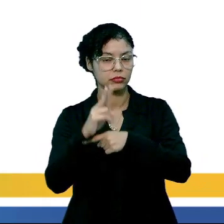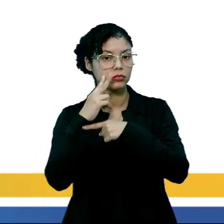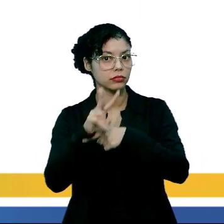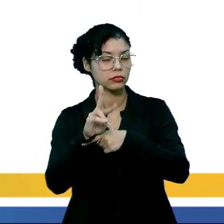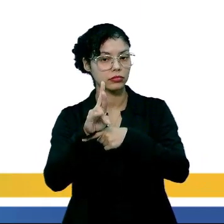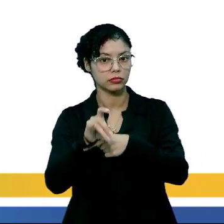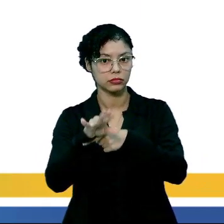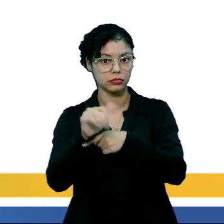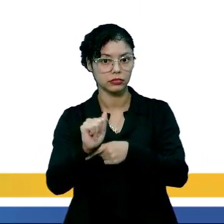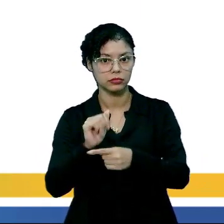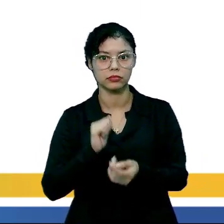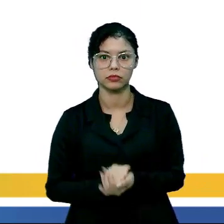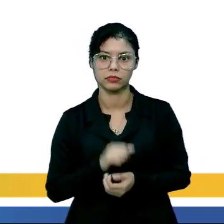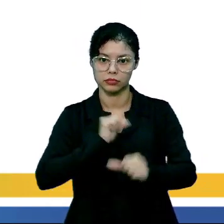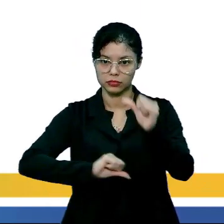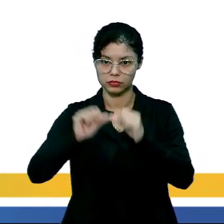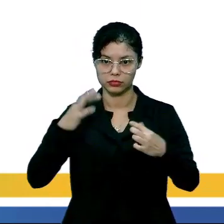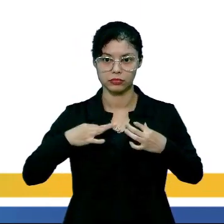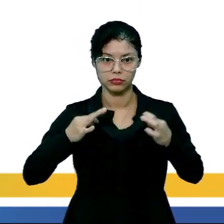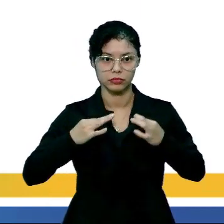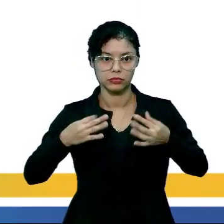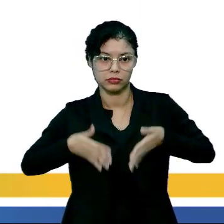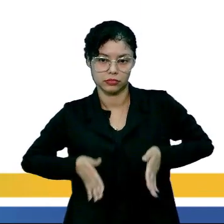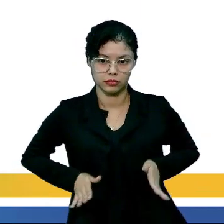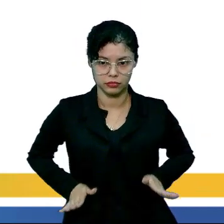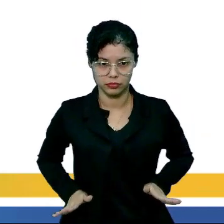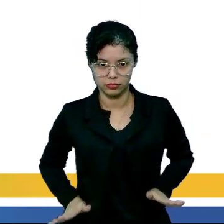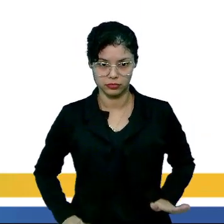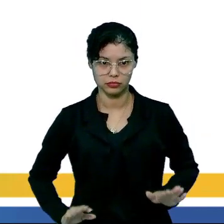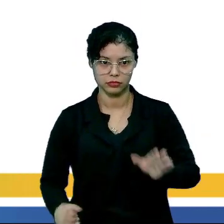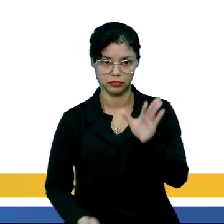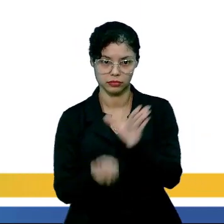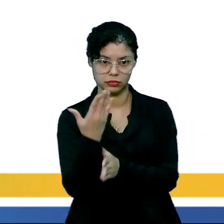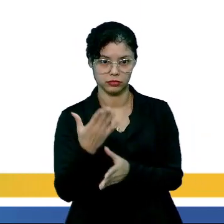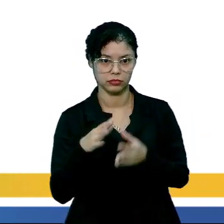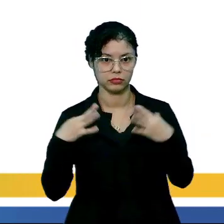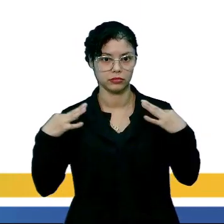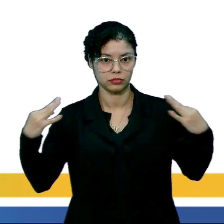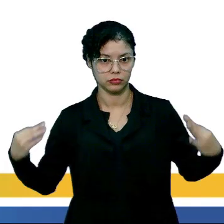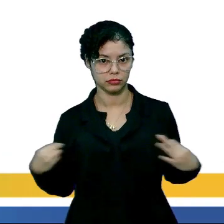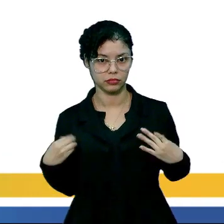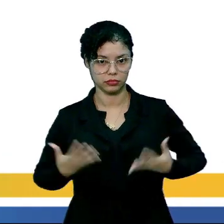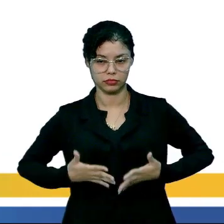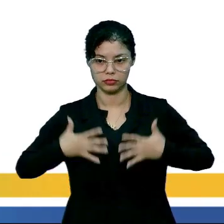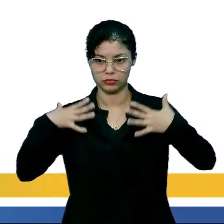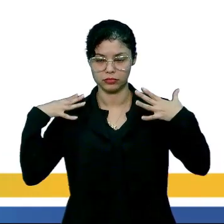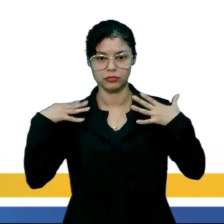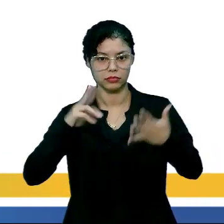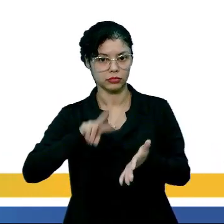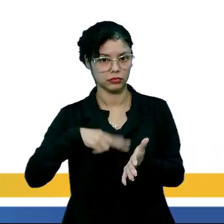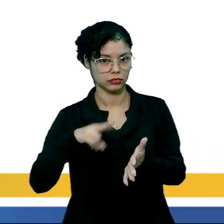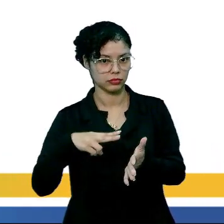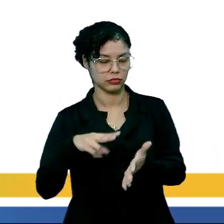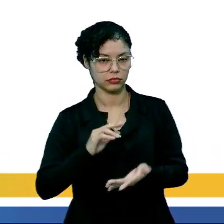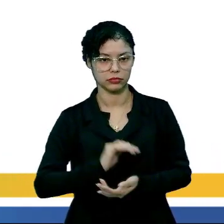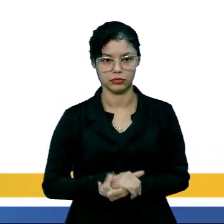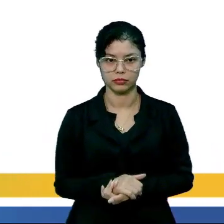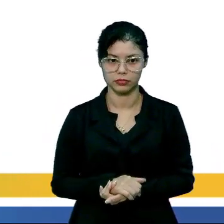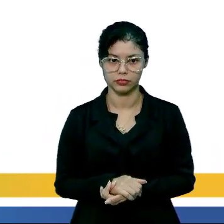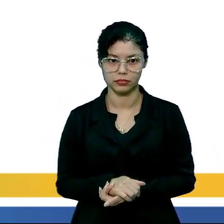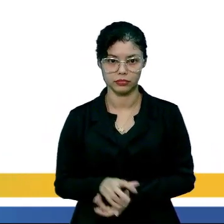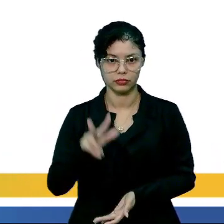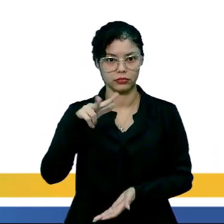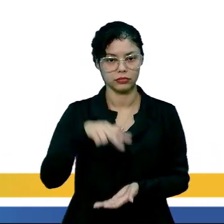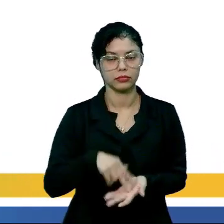viu a Rita Baiana, que fora trocar o vestido por uma saia. Surgiu de ombros e braços nus para